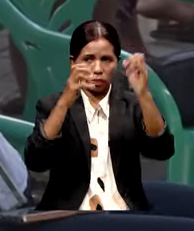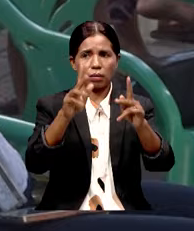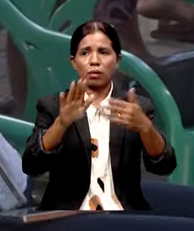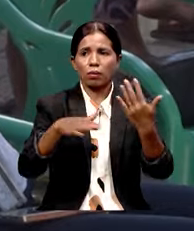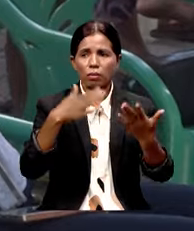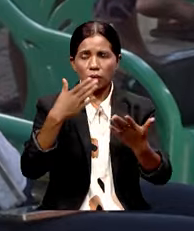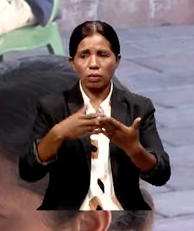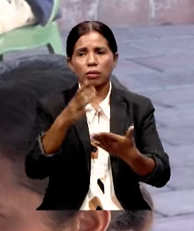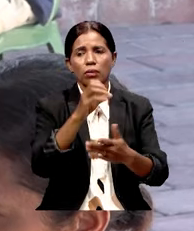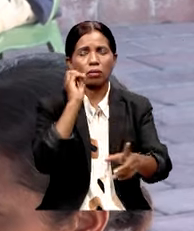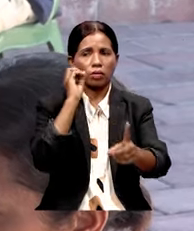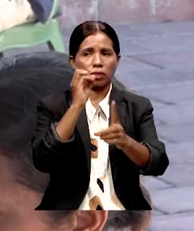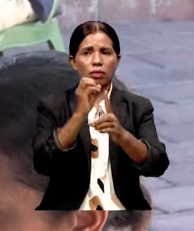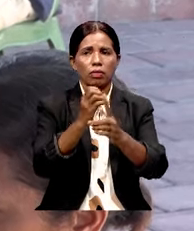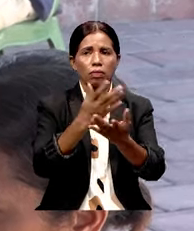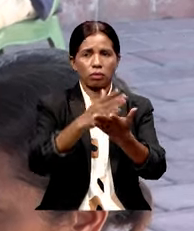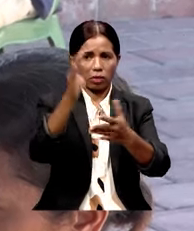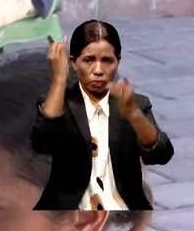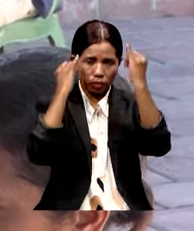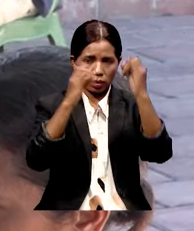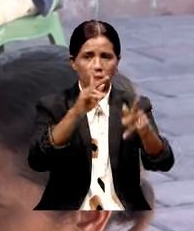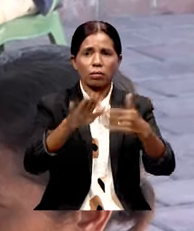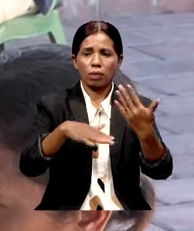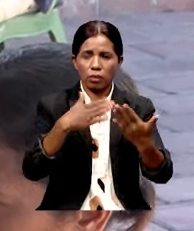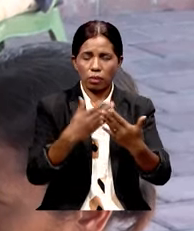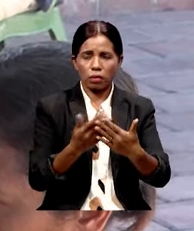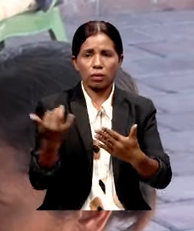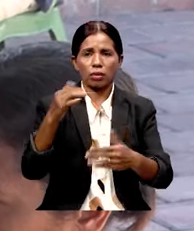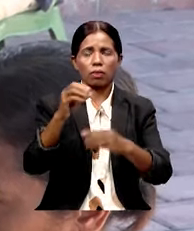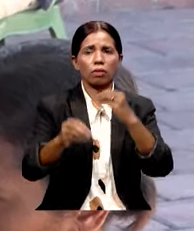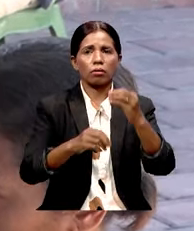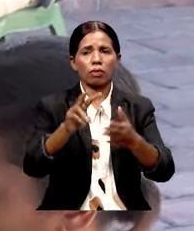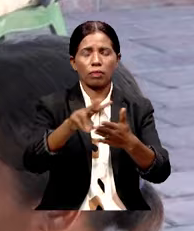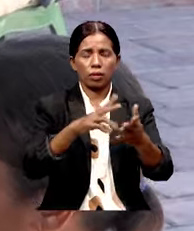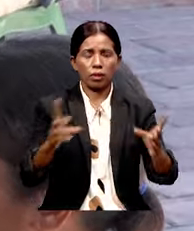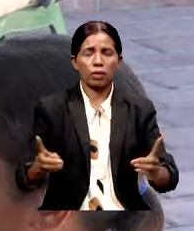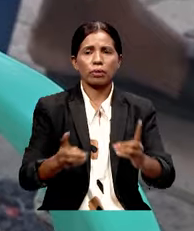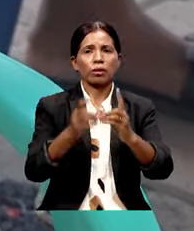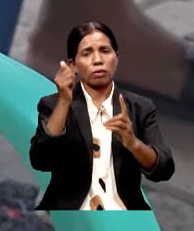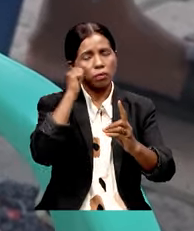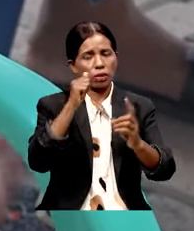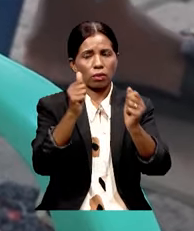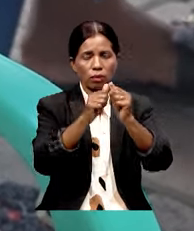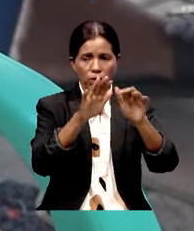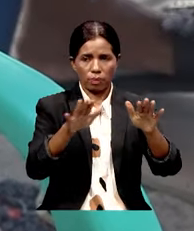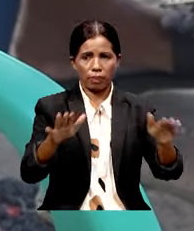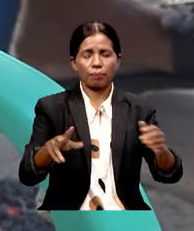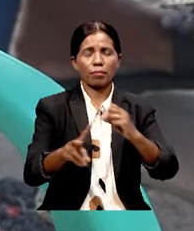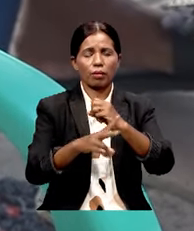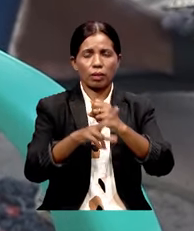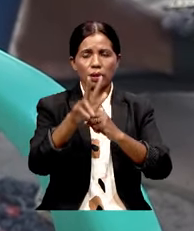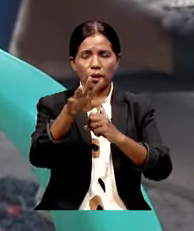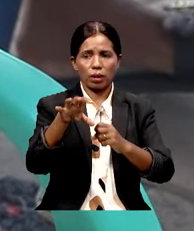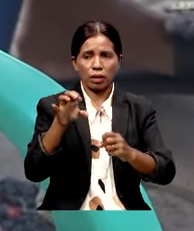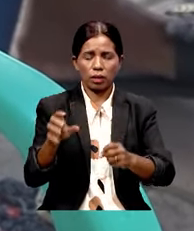sira, objetivo a tu faz informação ba comunidade sira con ba violência a surfeto no labarek. Russi vítima a tu stolo recém